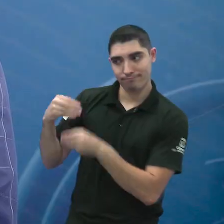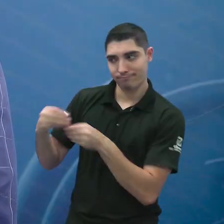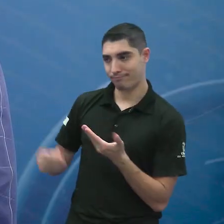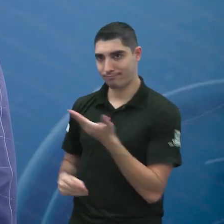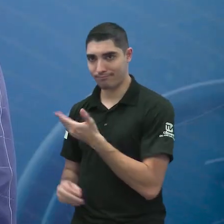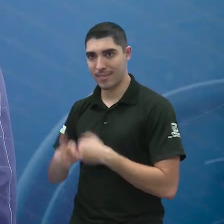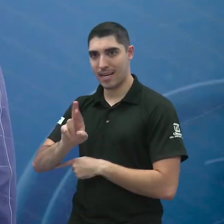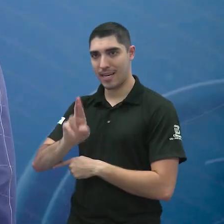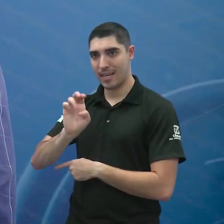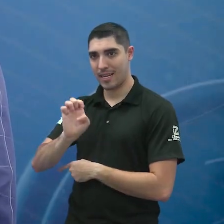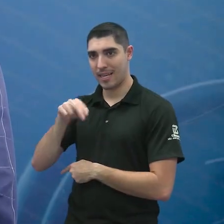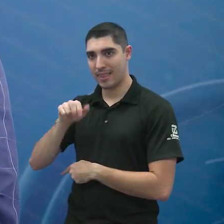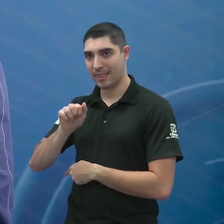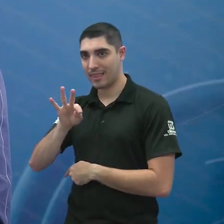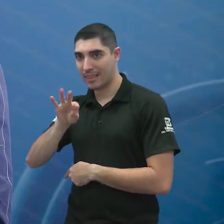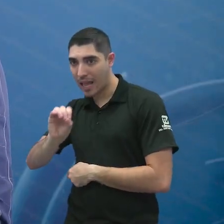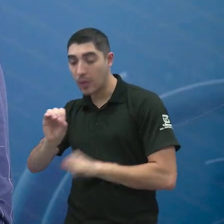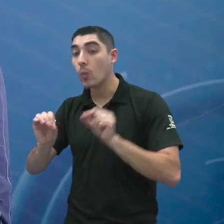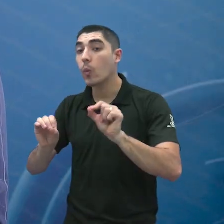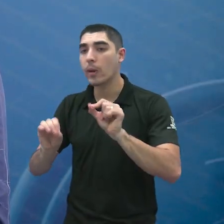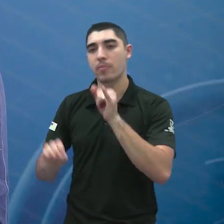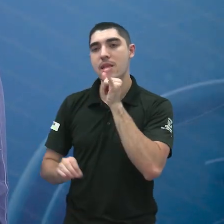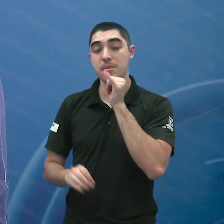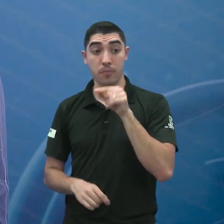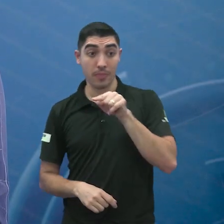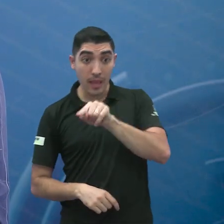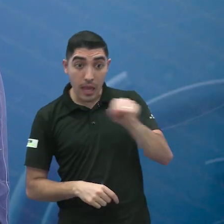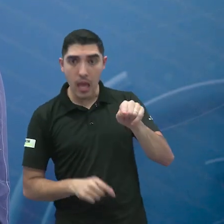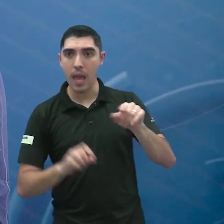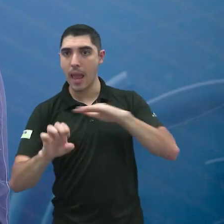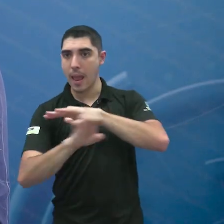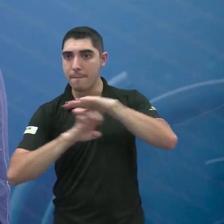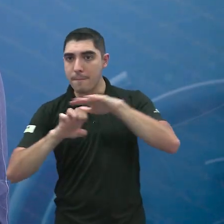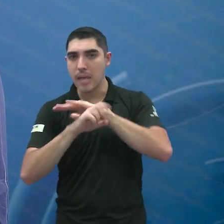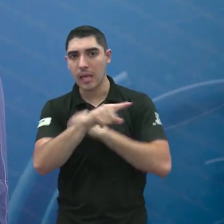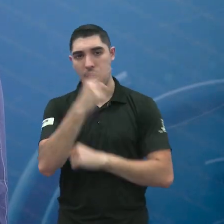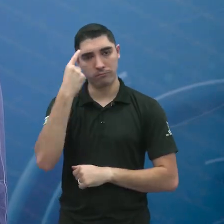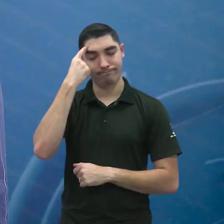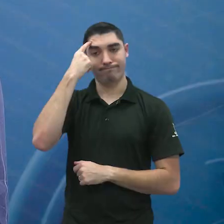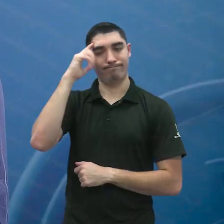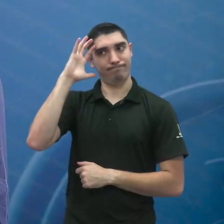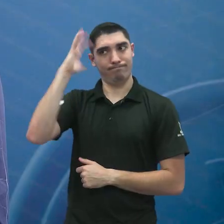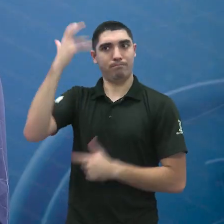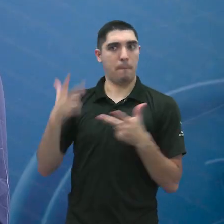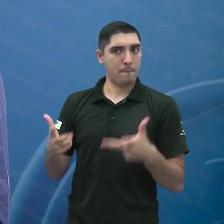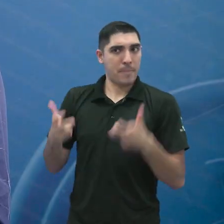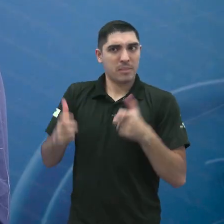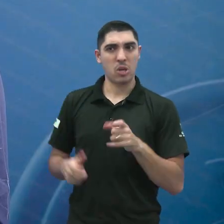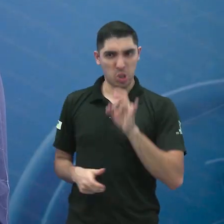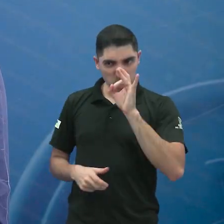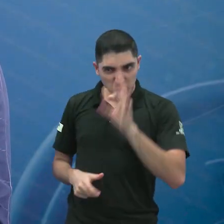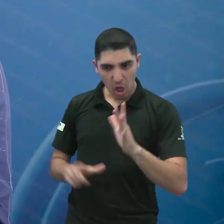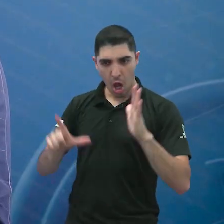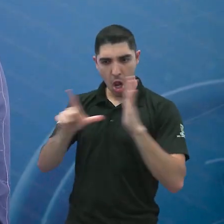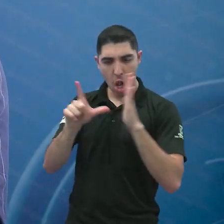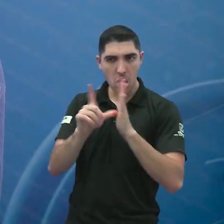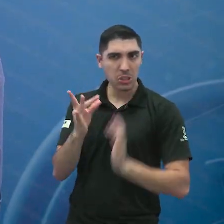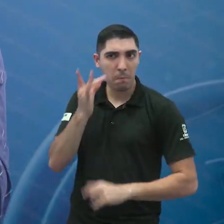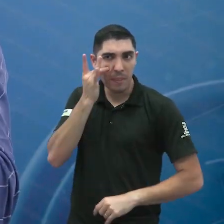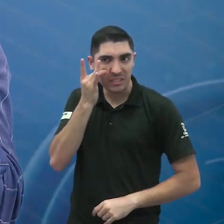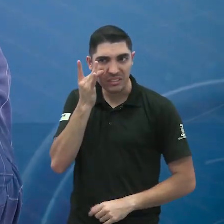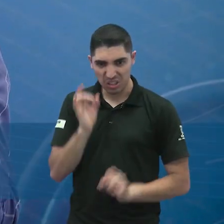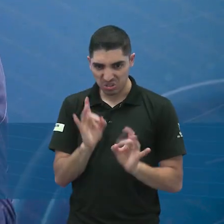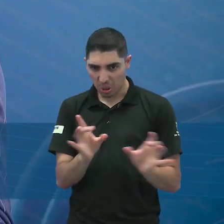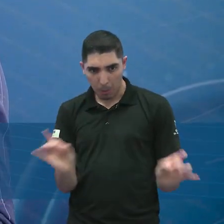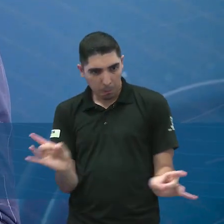Renato acabou de comentar, porque as empresas que entenderam que não é mais só um ponto de contato a loja física, entendendo que é uma